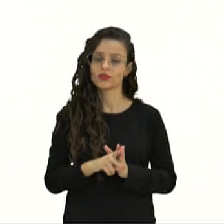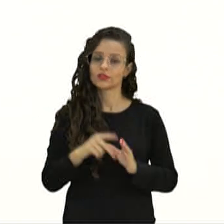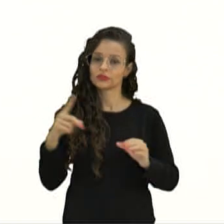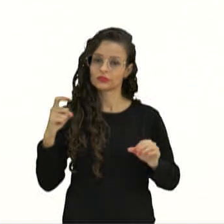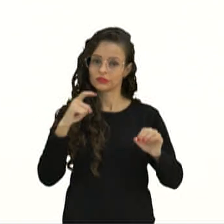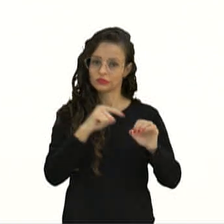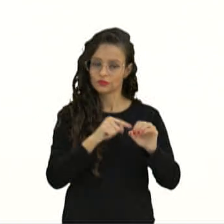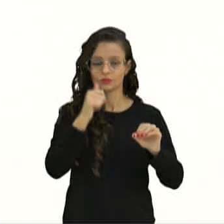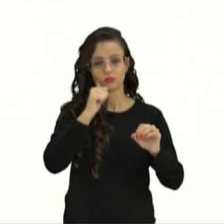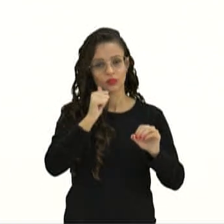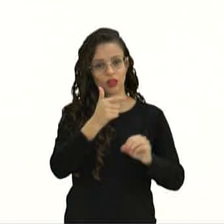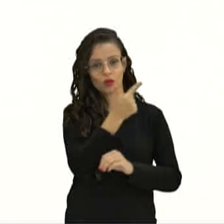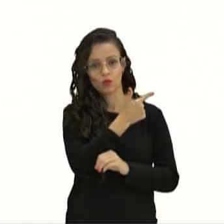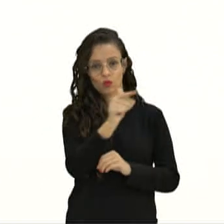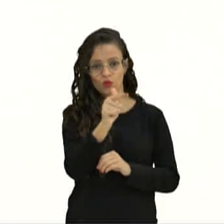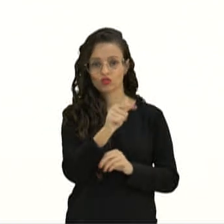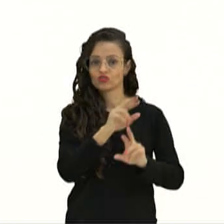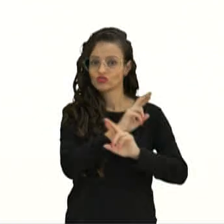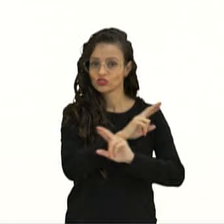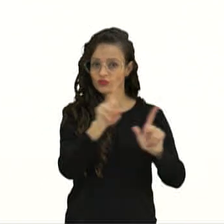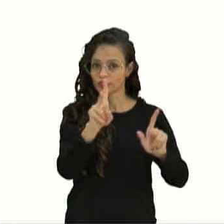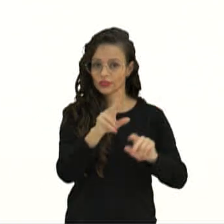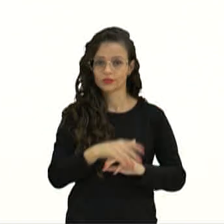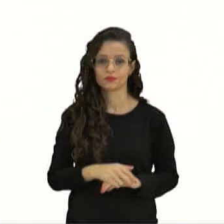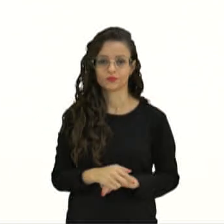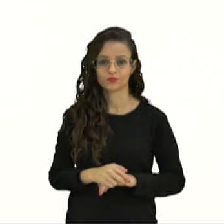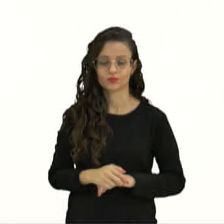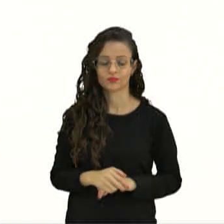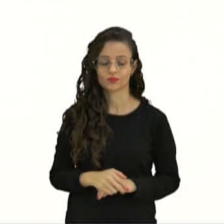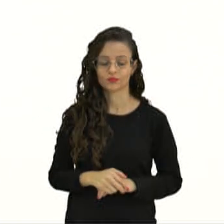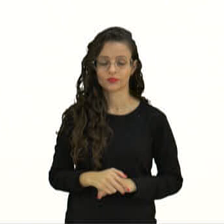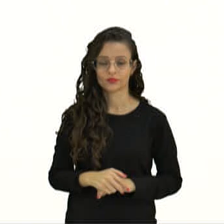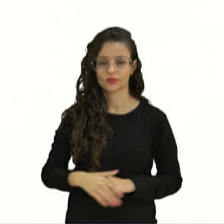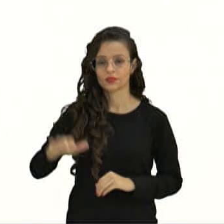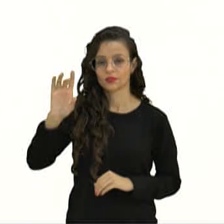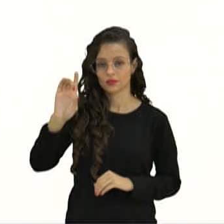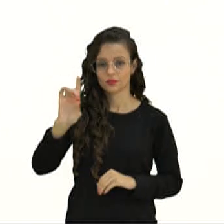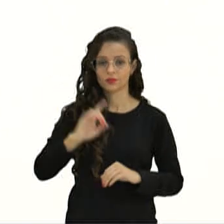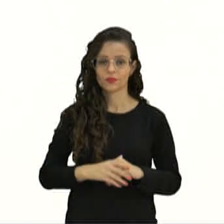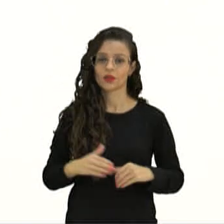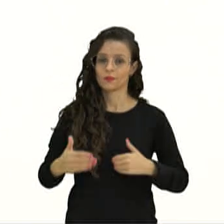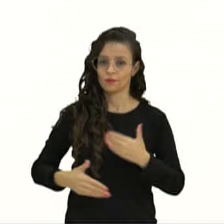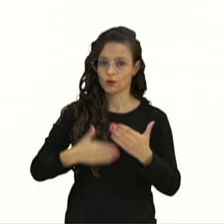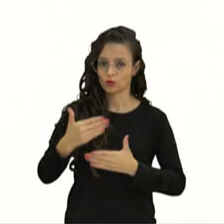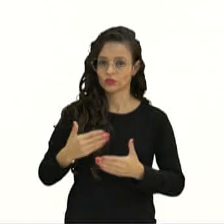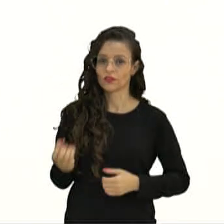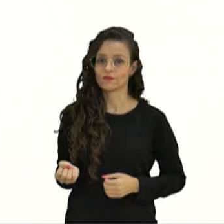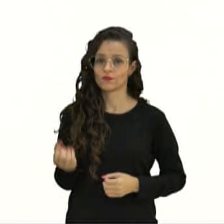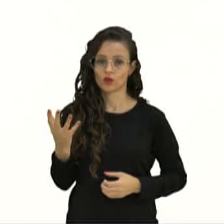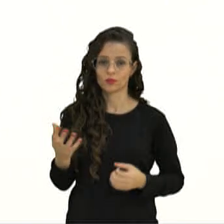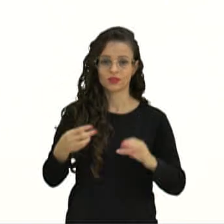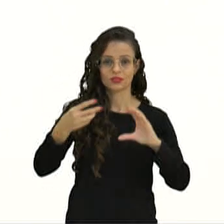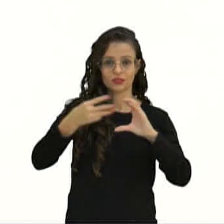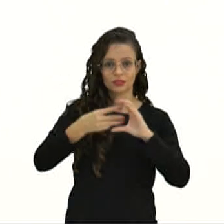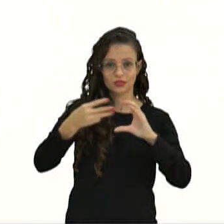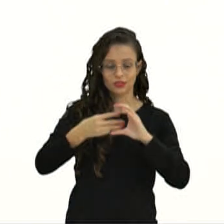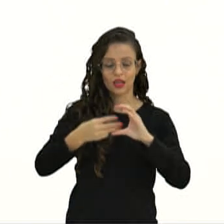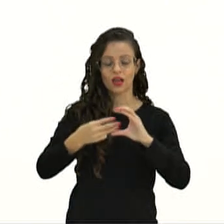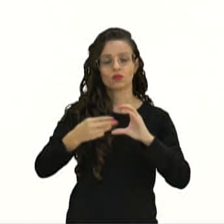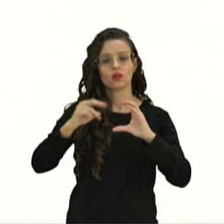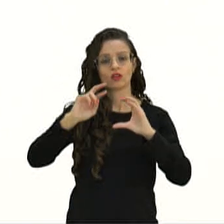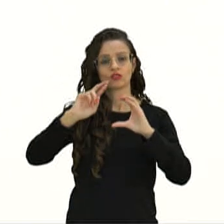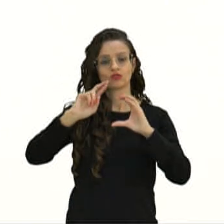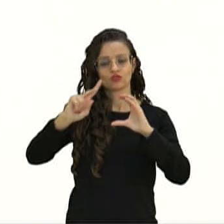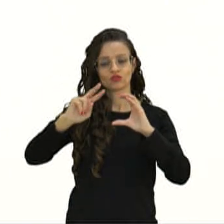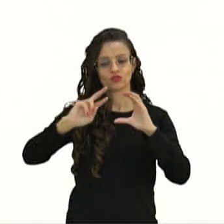fecunda o gameta feminino de espécie diferente. D. Processo de formação de células haploides